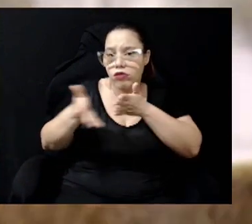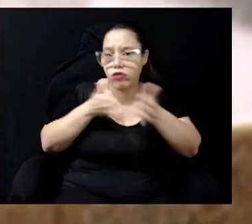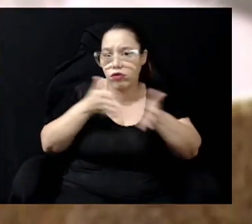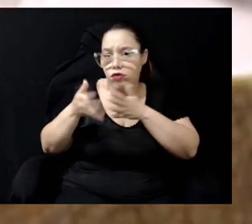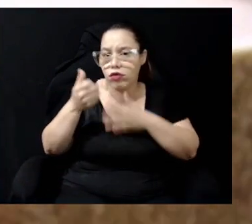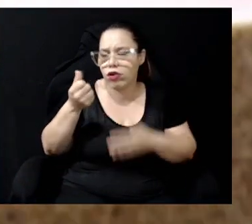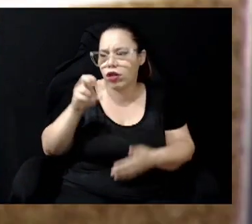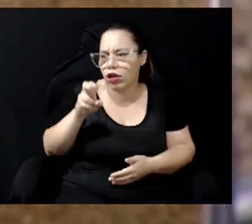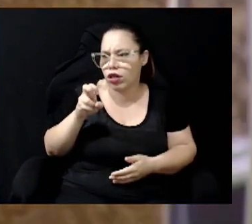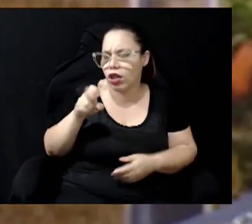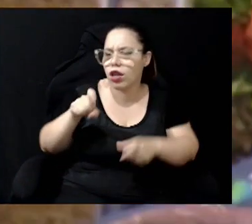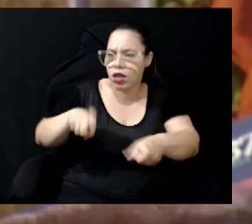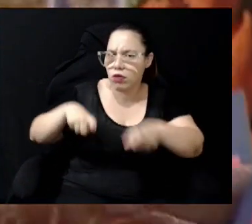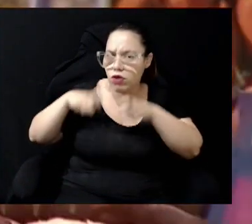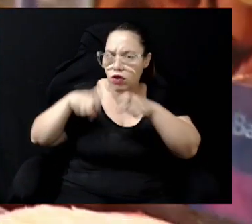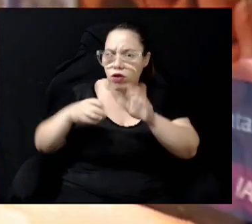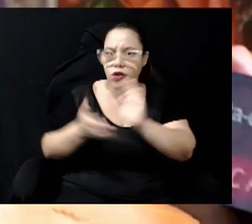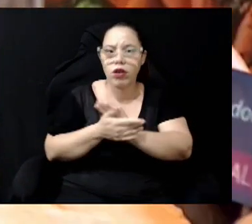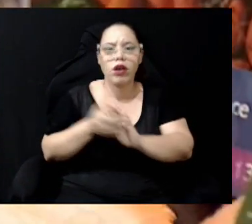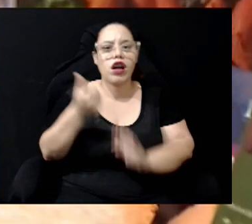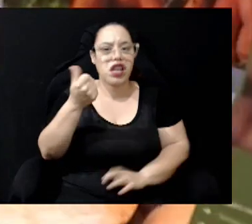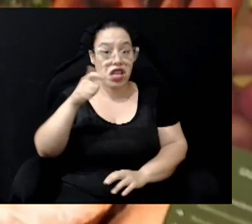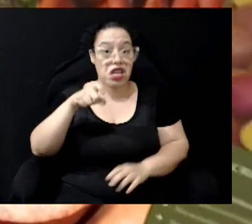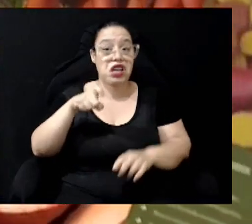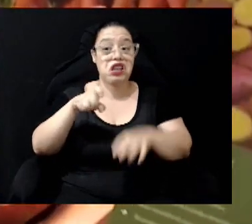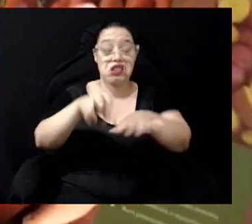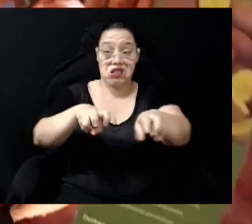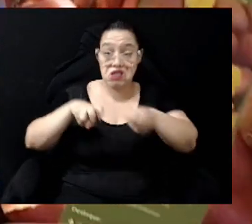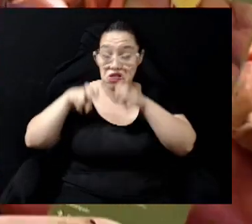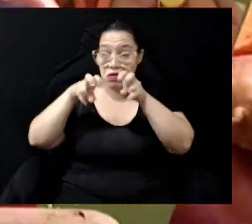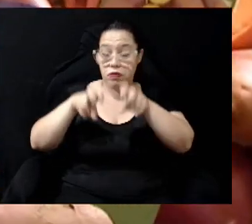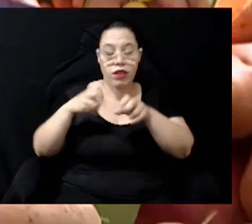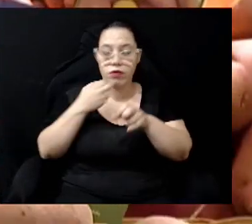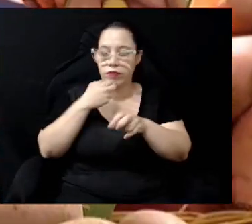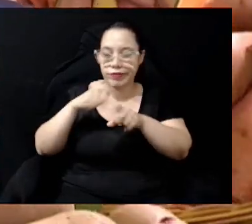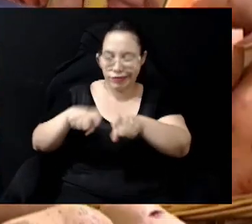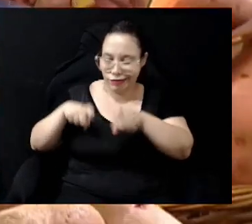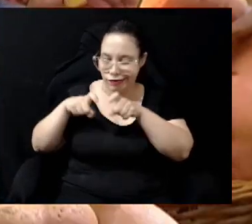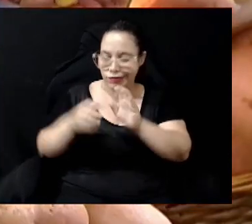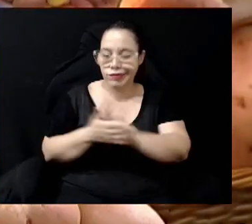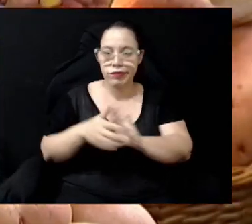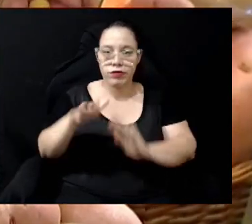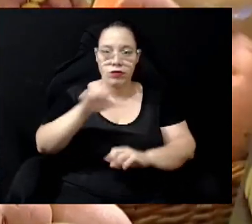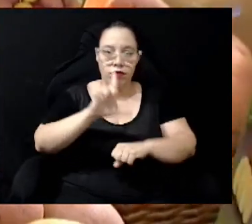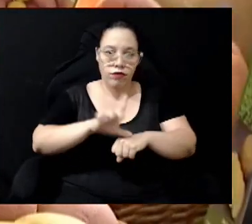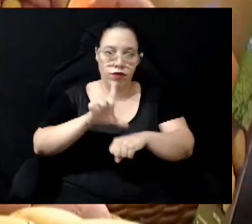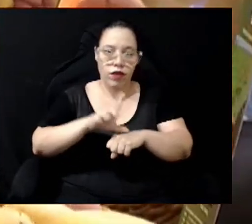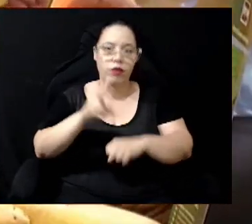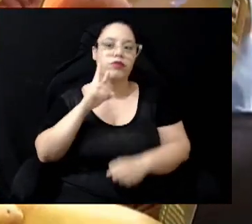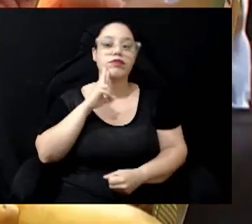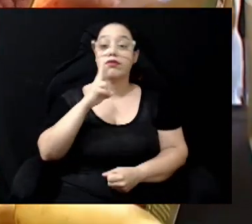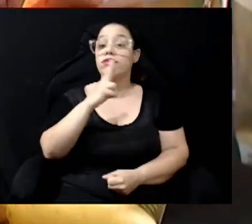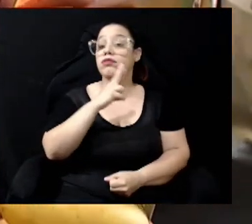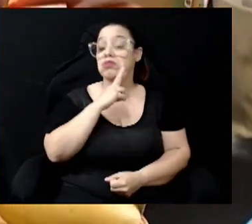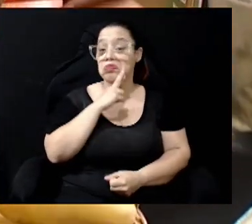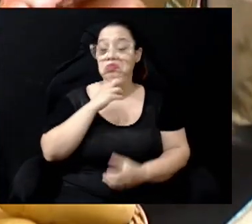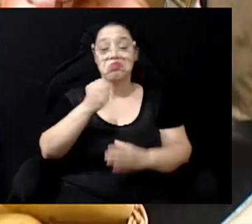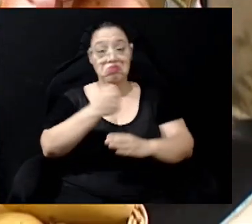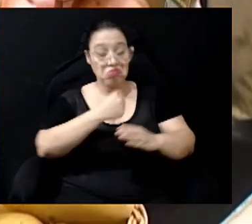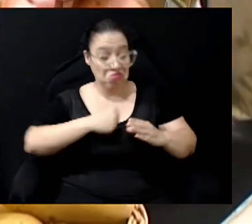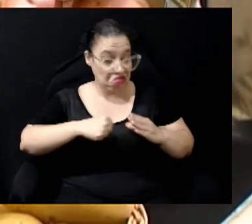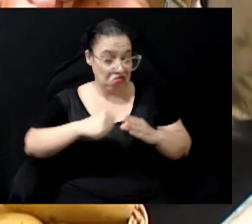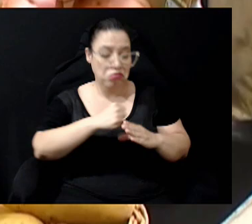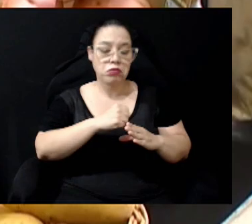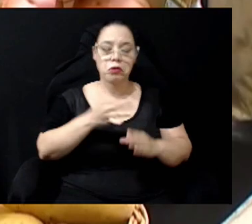produtores? São 15 produtores, são também estabelecimentos como restaurantes, estabelecimentos gastronômicos. E